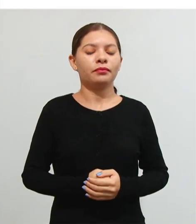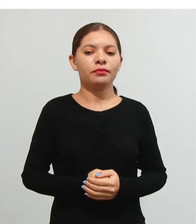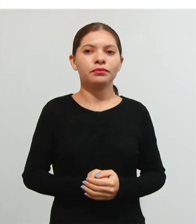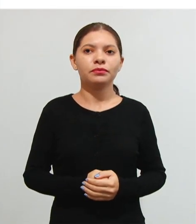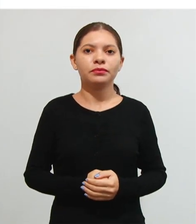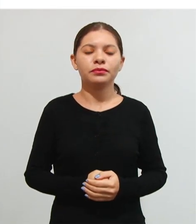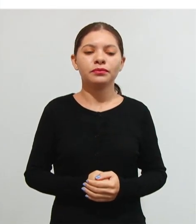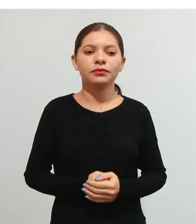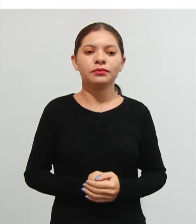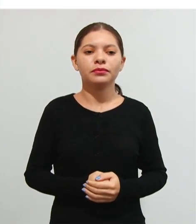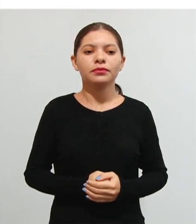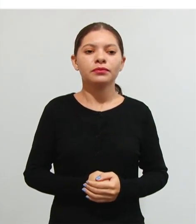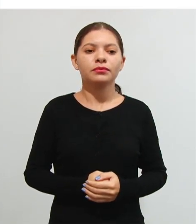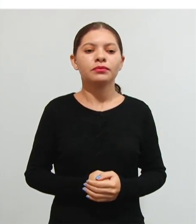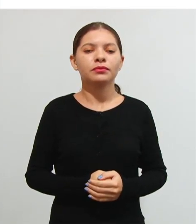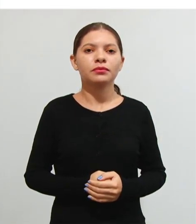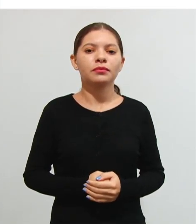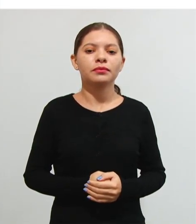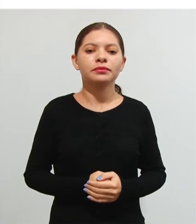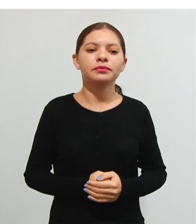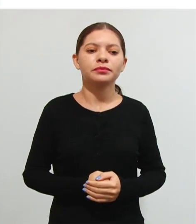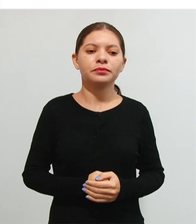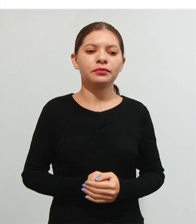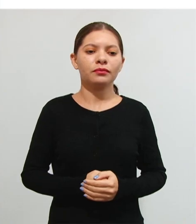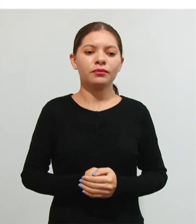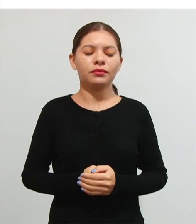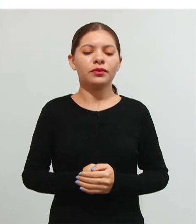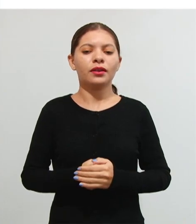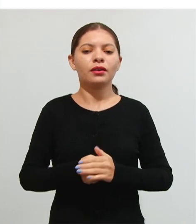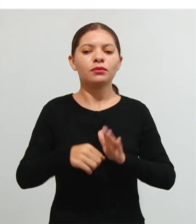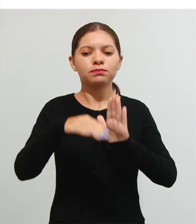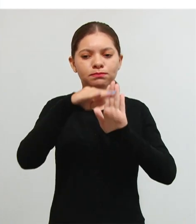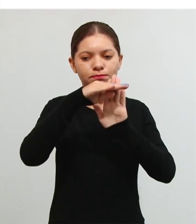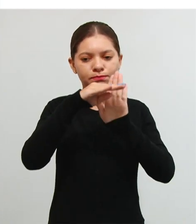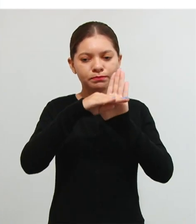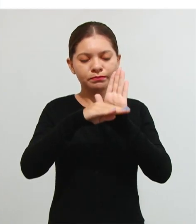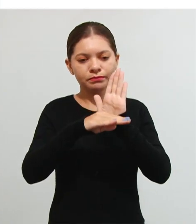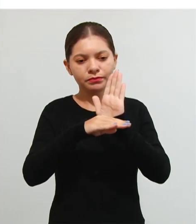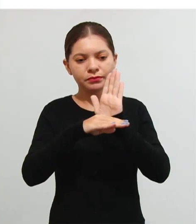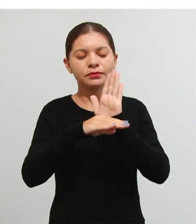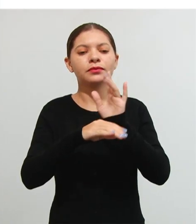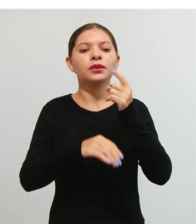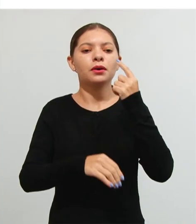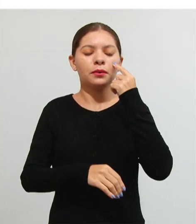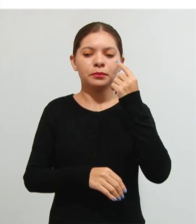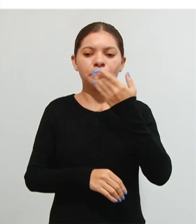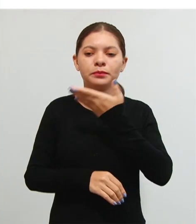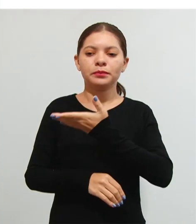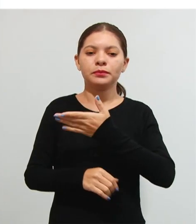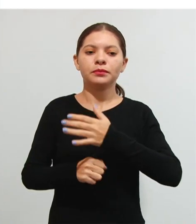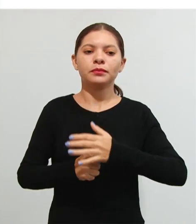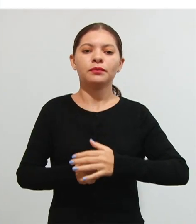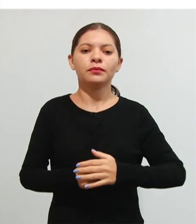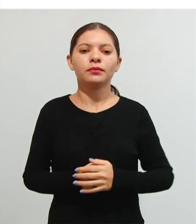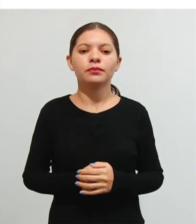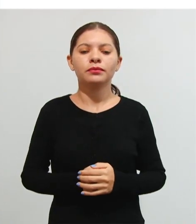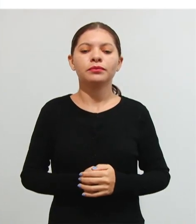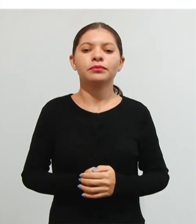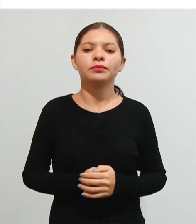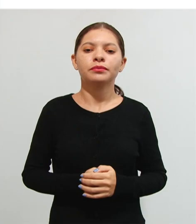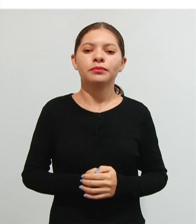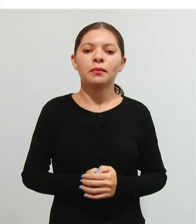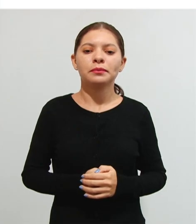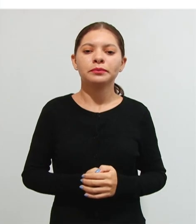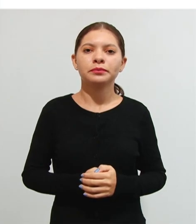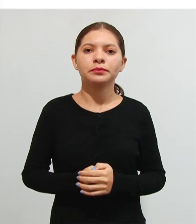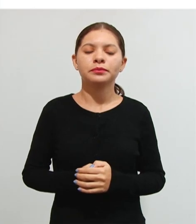né? E os níveis, esses níveis também, foi tirado de onde esses níveis?